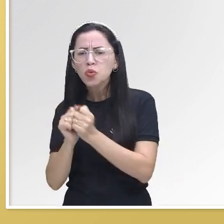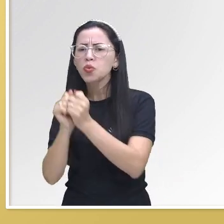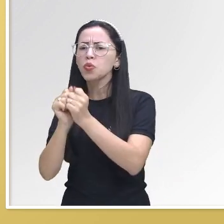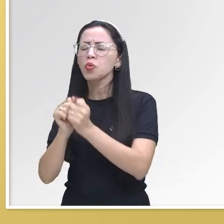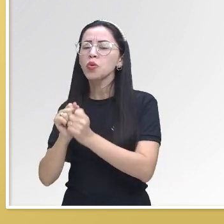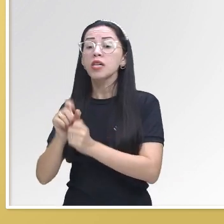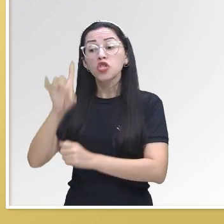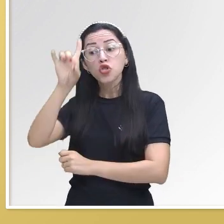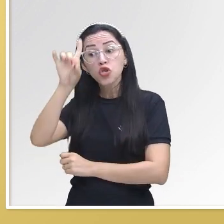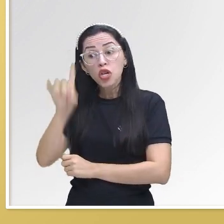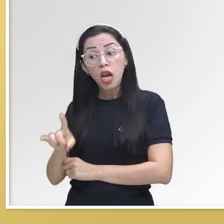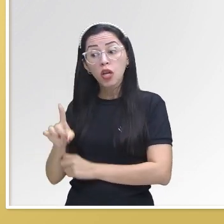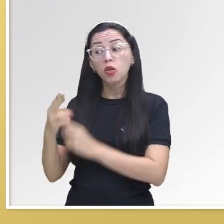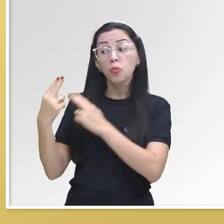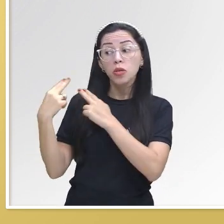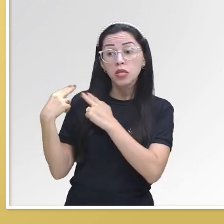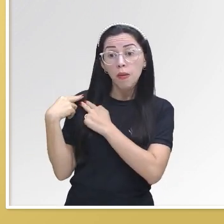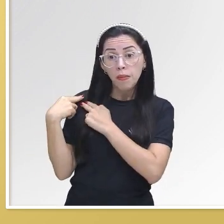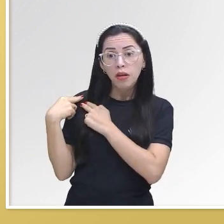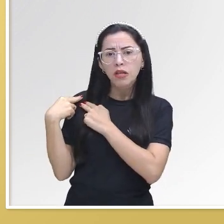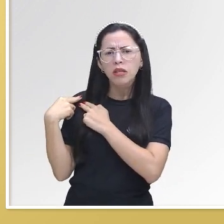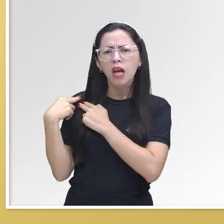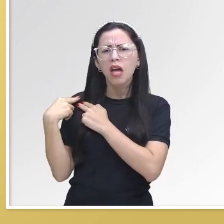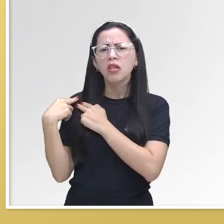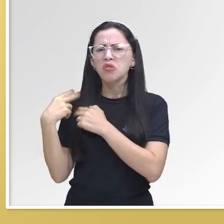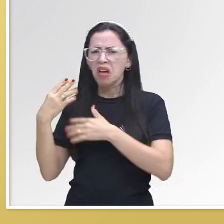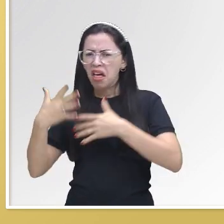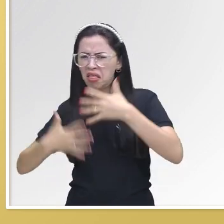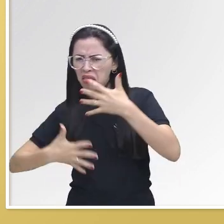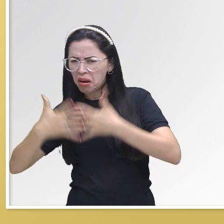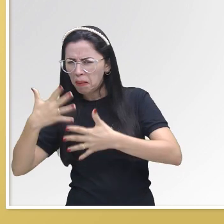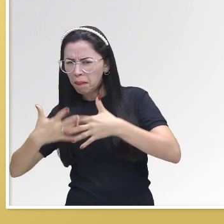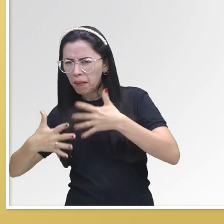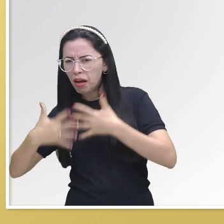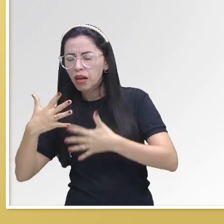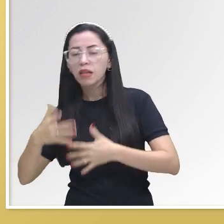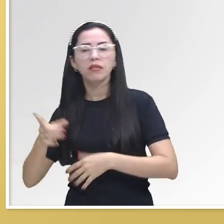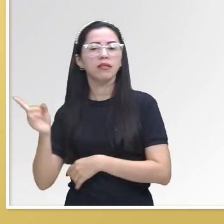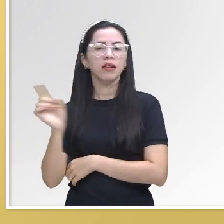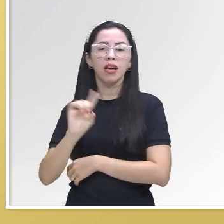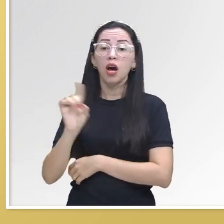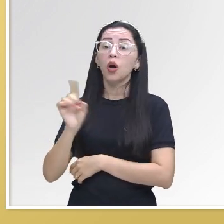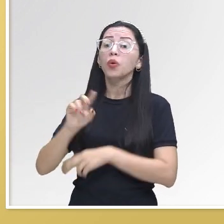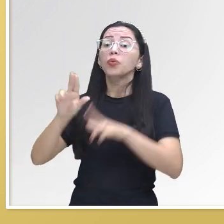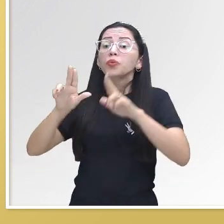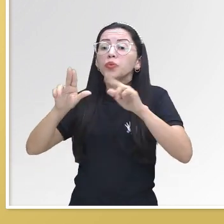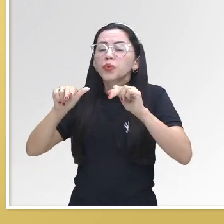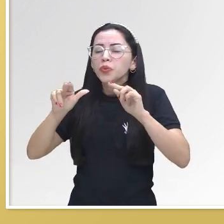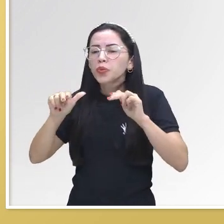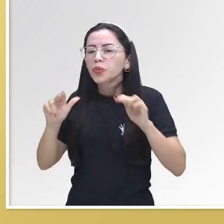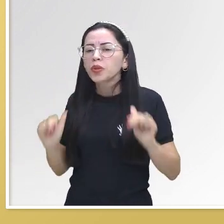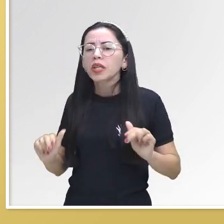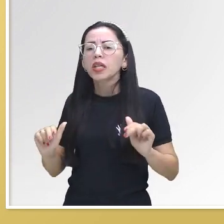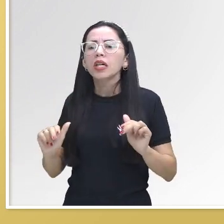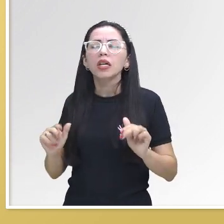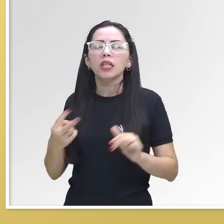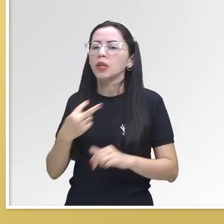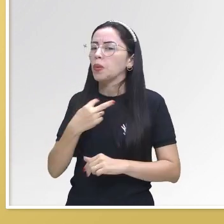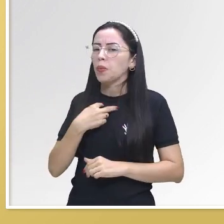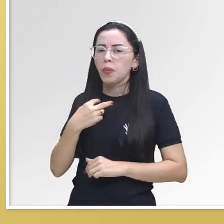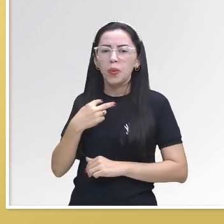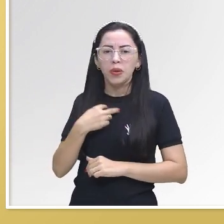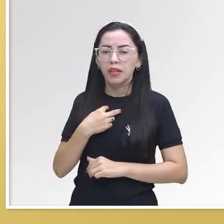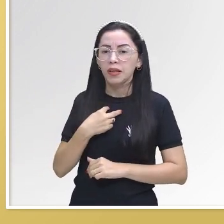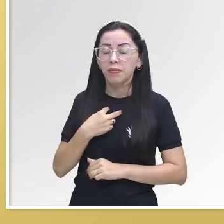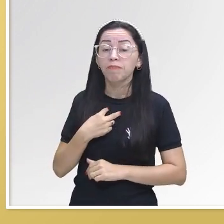quê? O direito de um cidadão atrapalha a obrigação de outro? Não, nunca. Não podemos pensar assim.